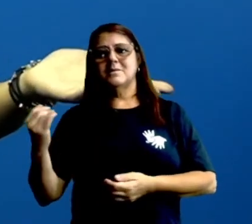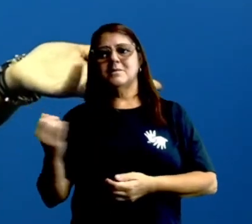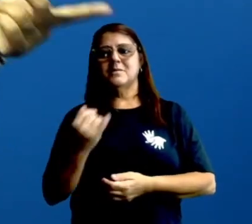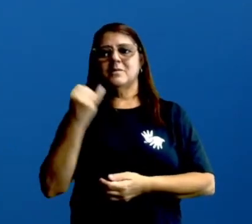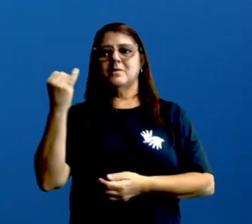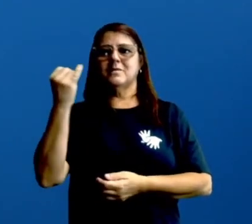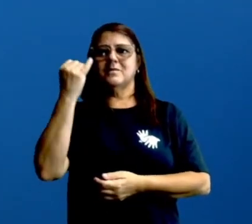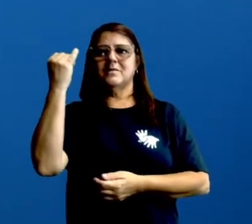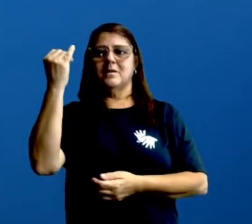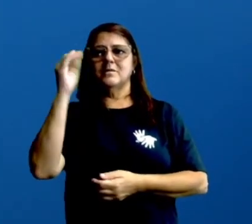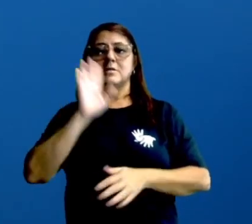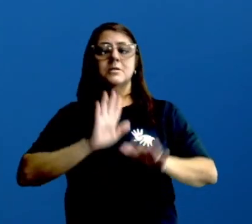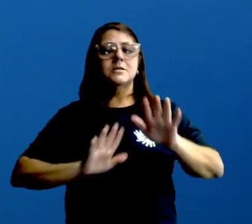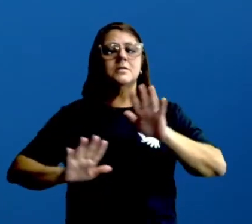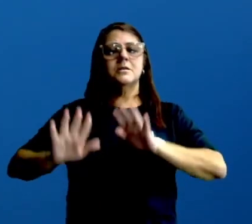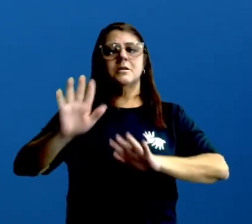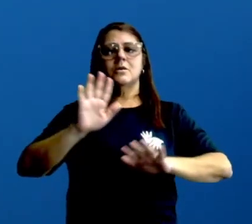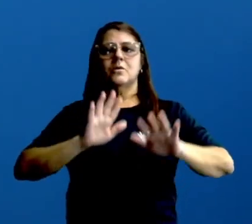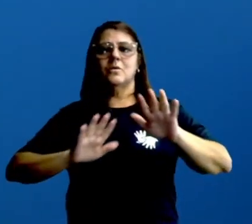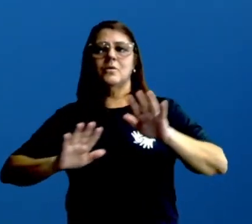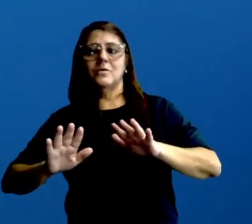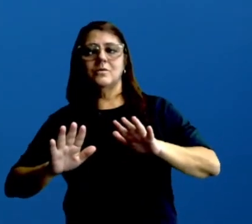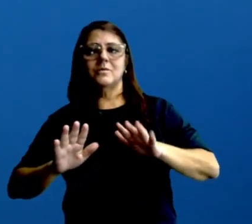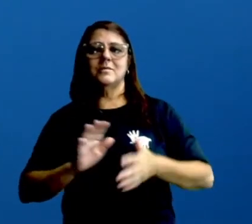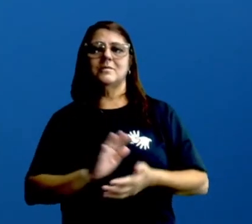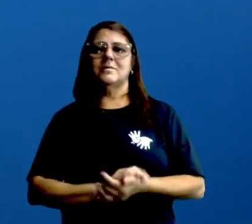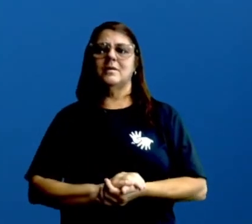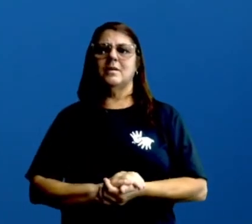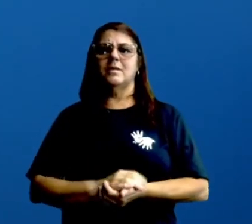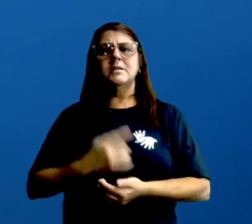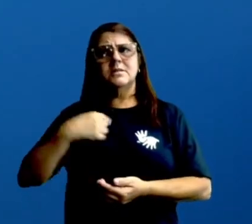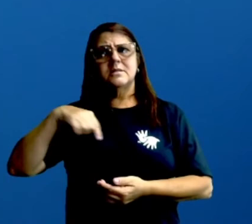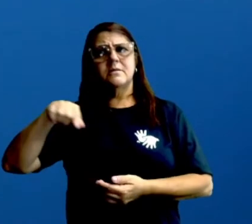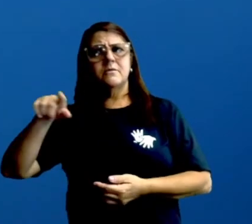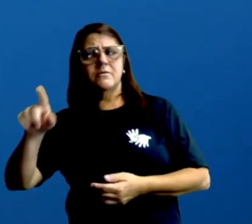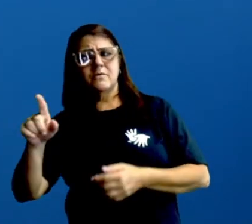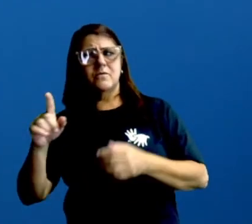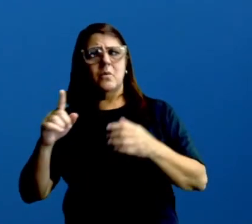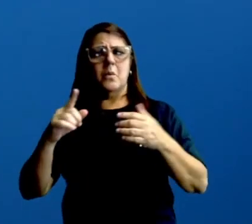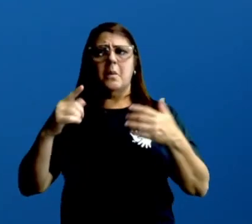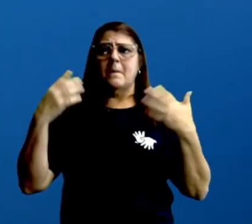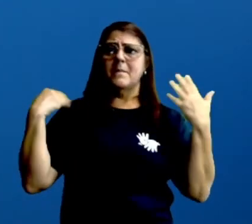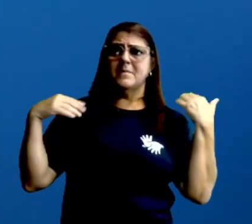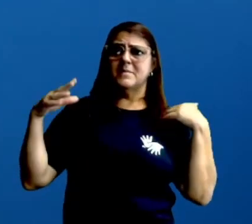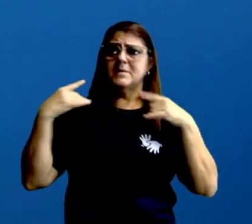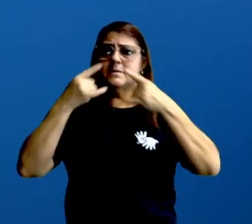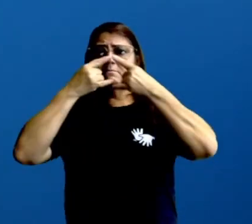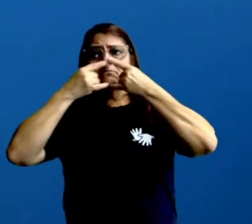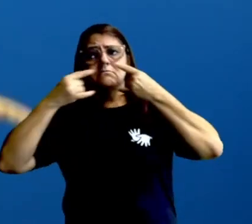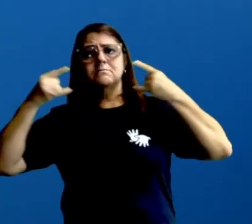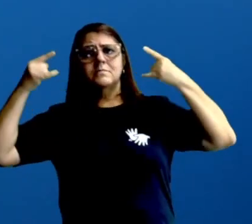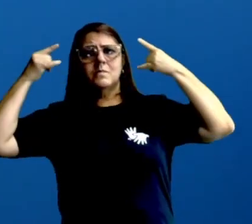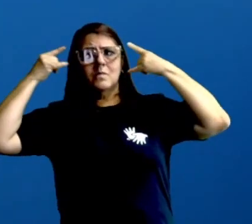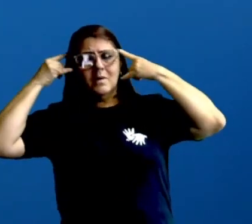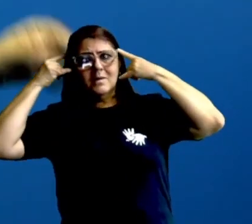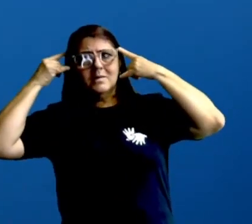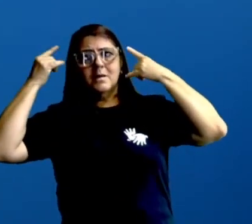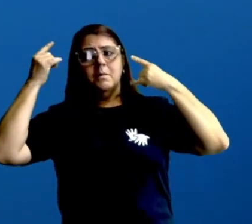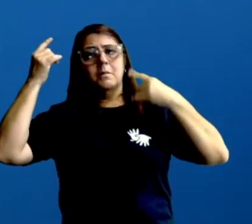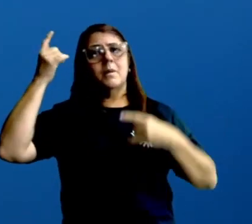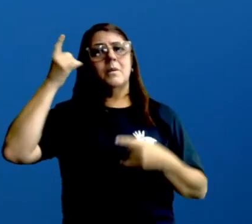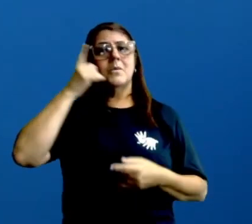importante de tudo se cuida certo gente for sair de casa usa máscara Tá certo para que a gente consiga aí